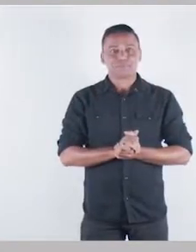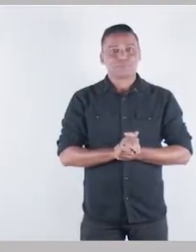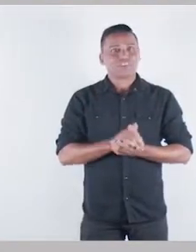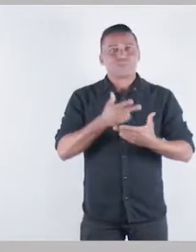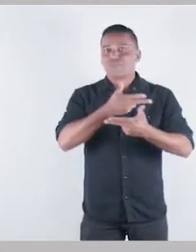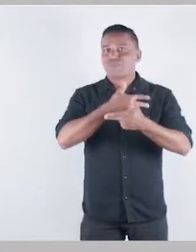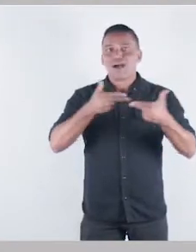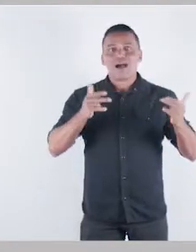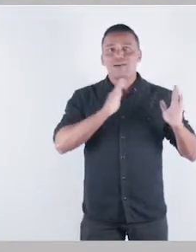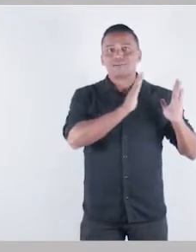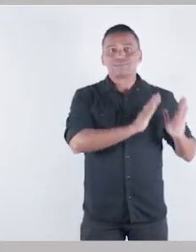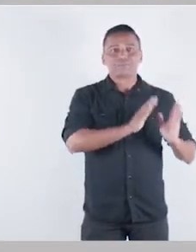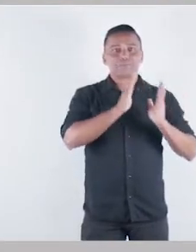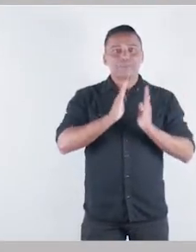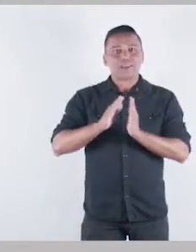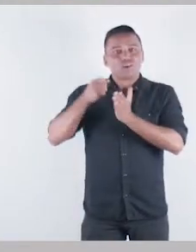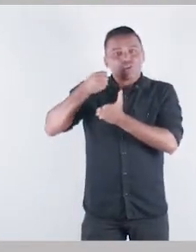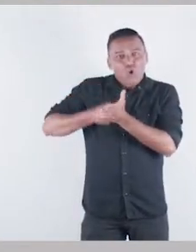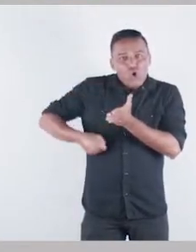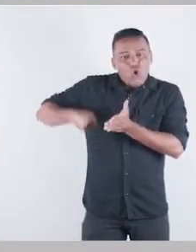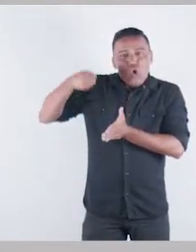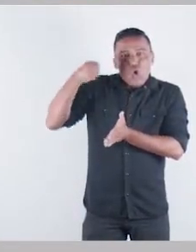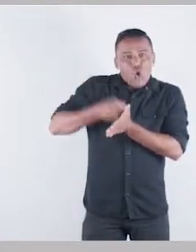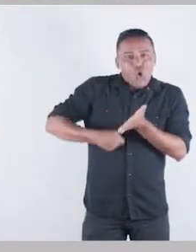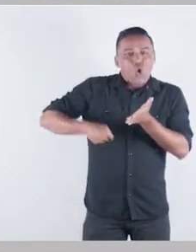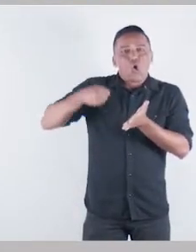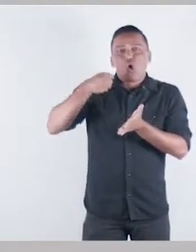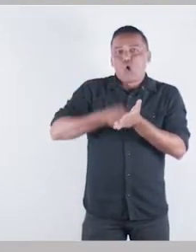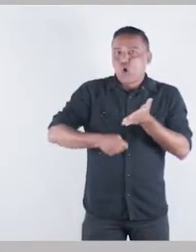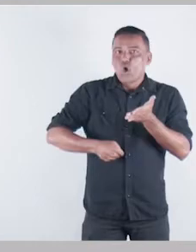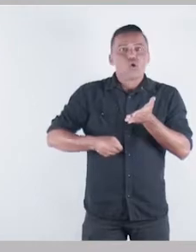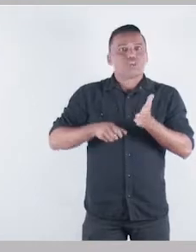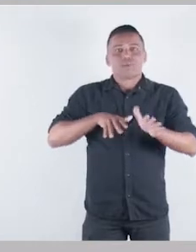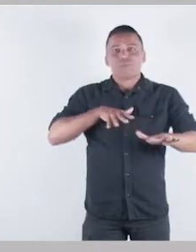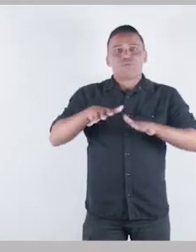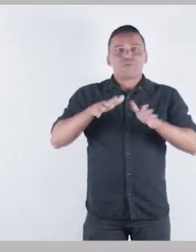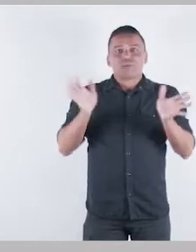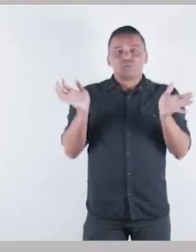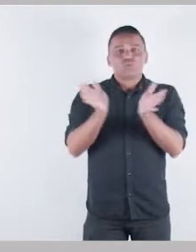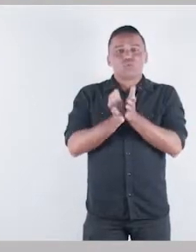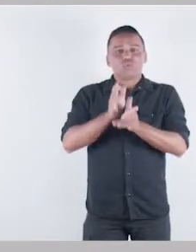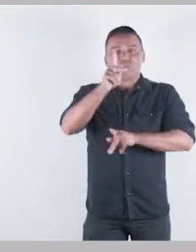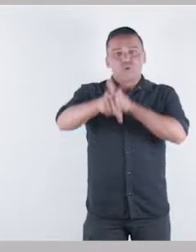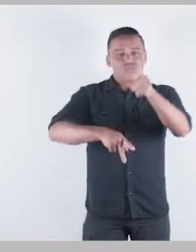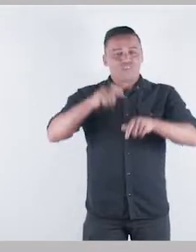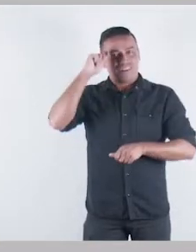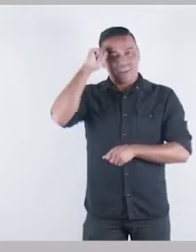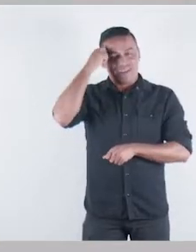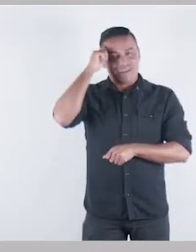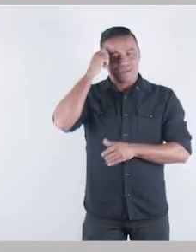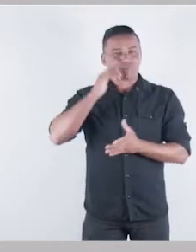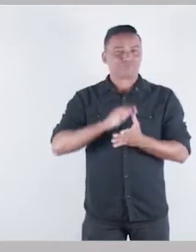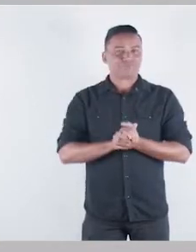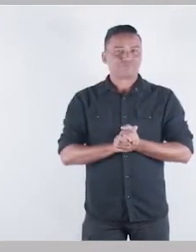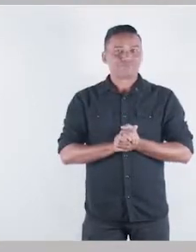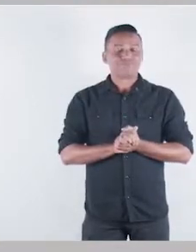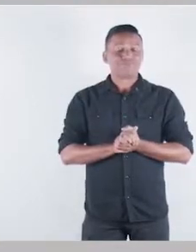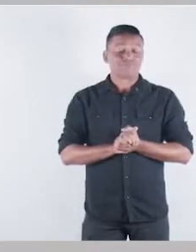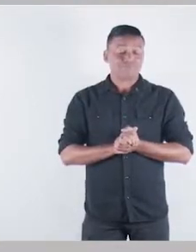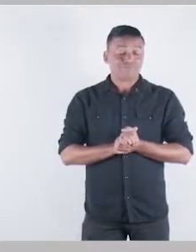diversos momentos da nossa luta, diversos momentos da luta do movimento negro, né? Principalmente nessa em que a gente